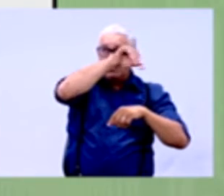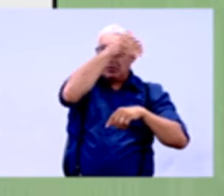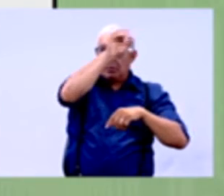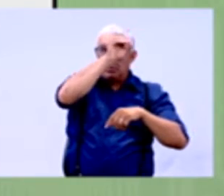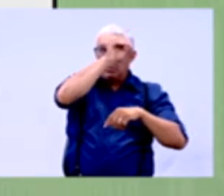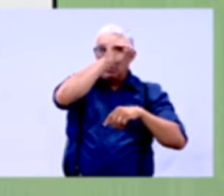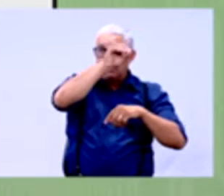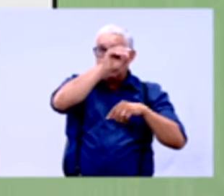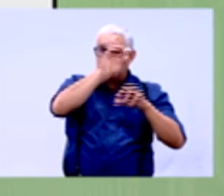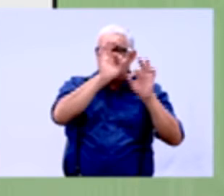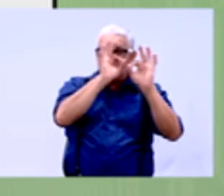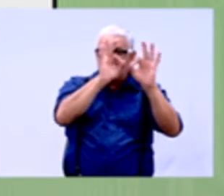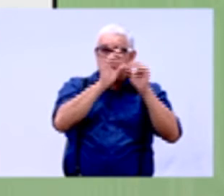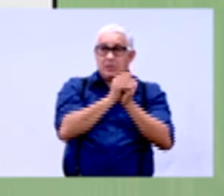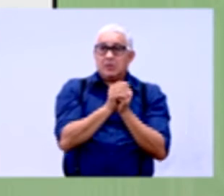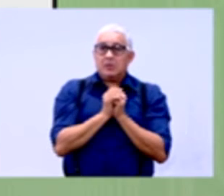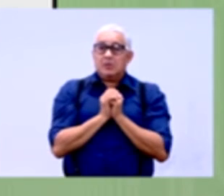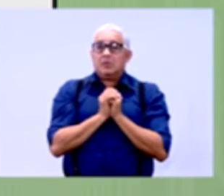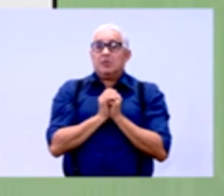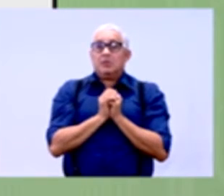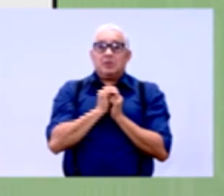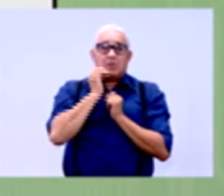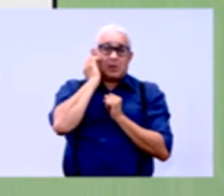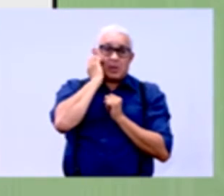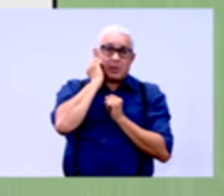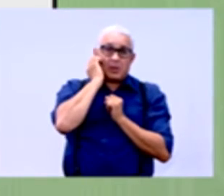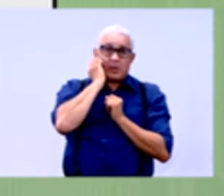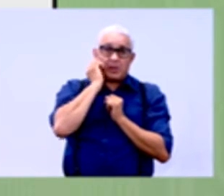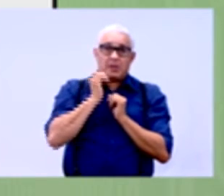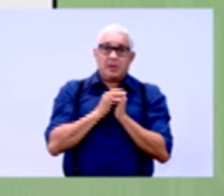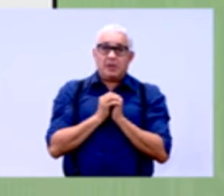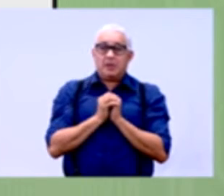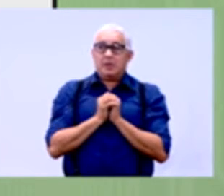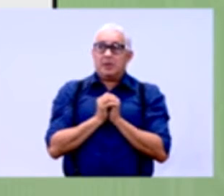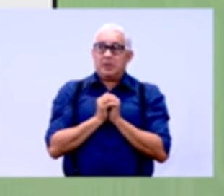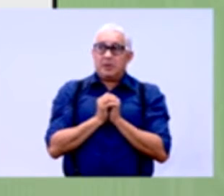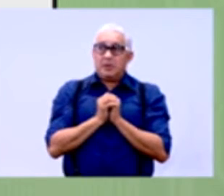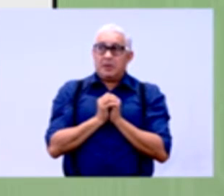Certo? Então, veja que